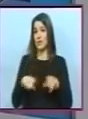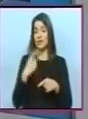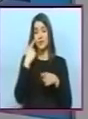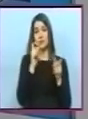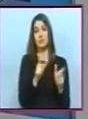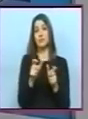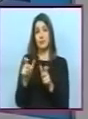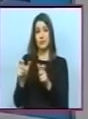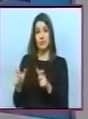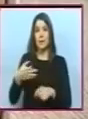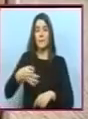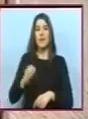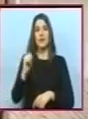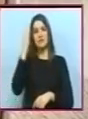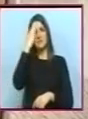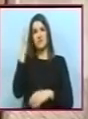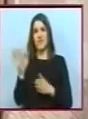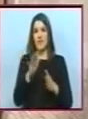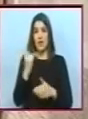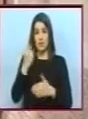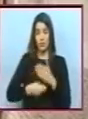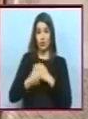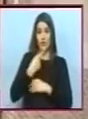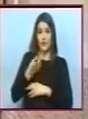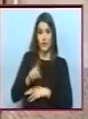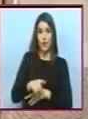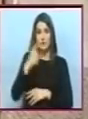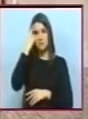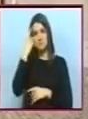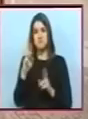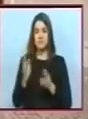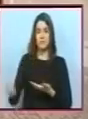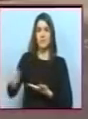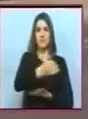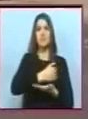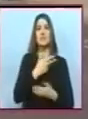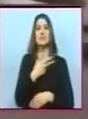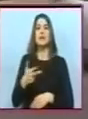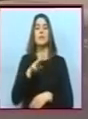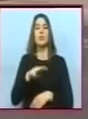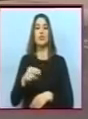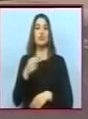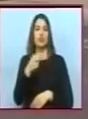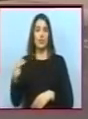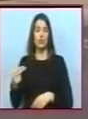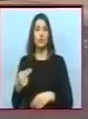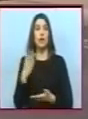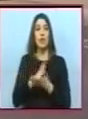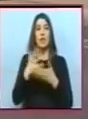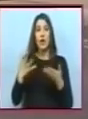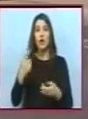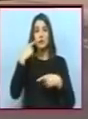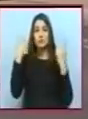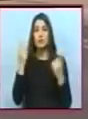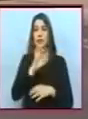afinada. O PS estimava, com o regresso deste imposto, conseguir uma receita de 100 milhões de euros. Ainda não são conhecidos valores de